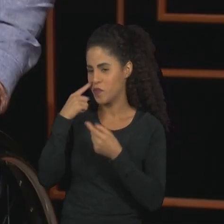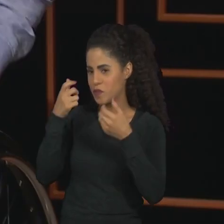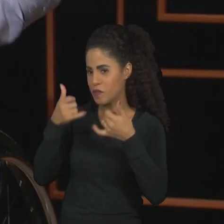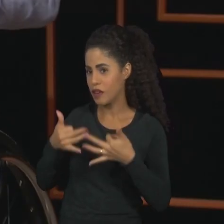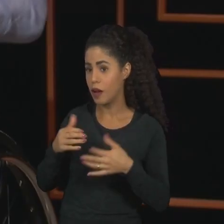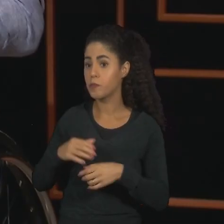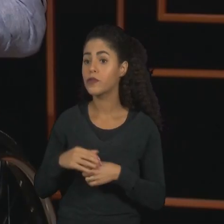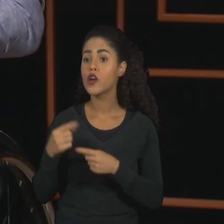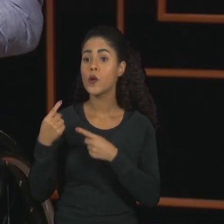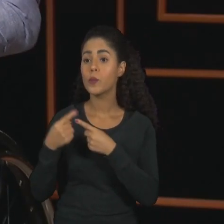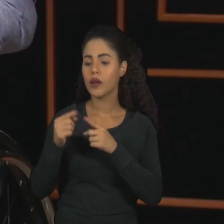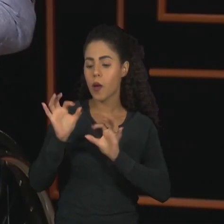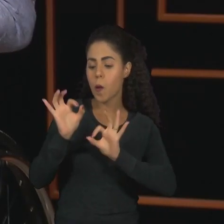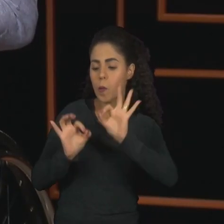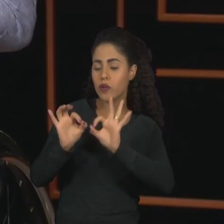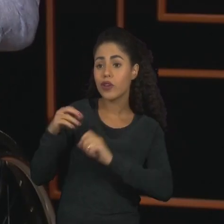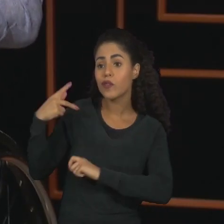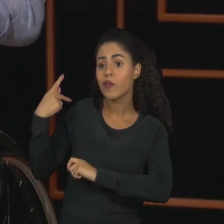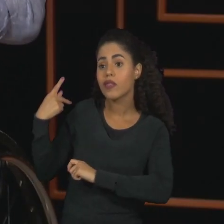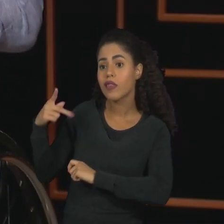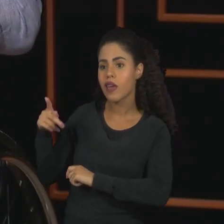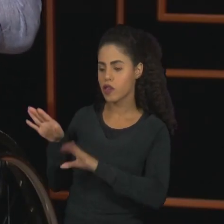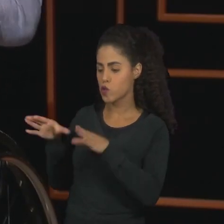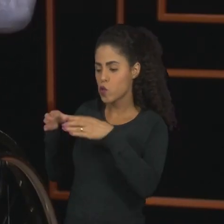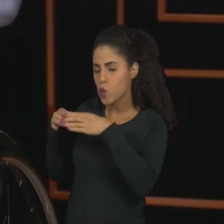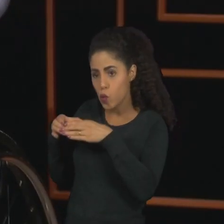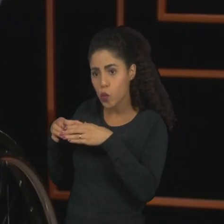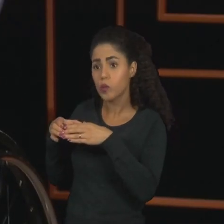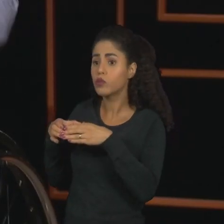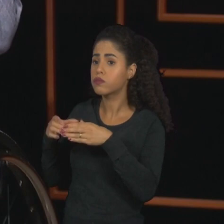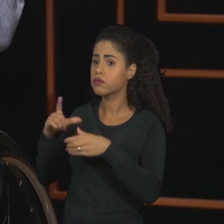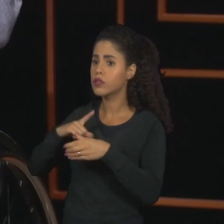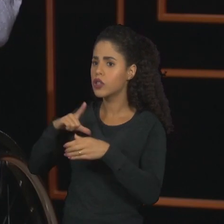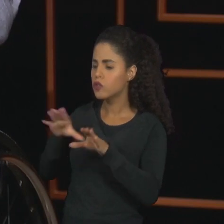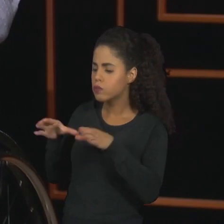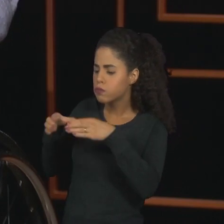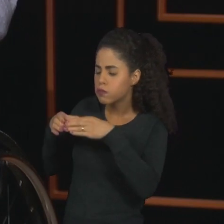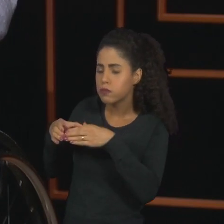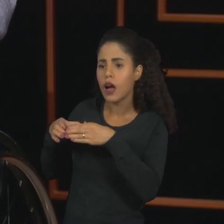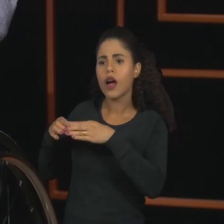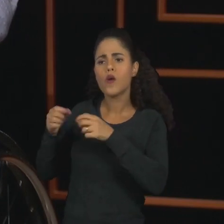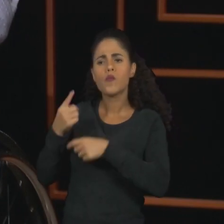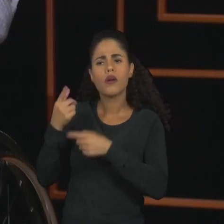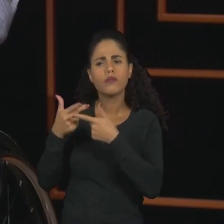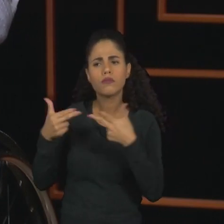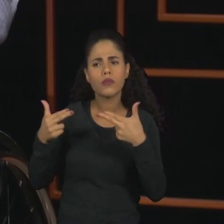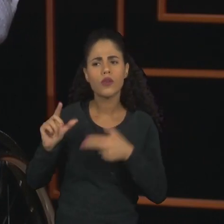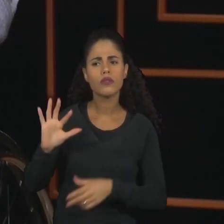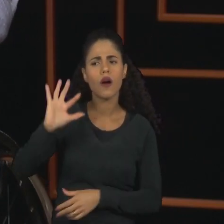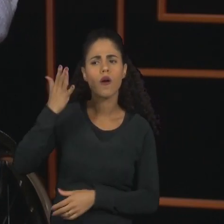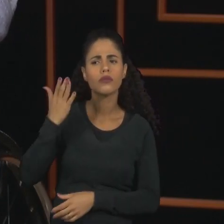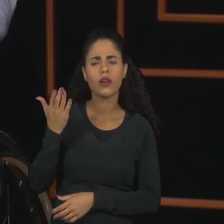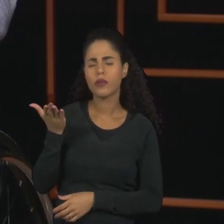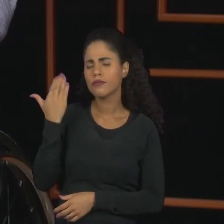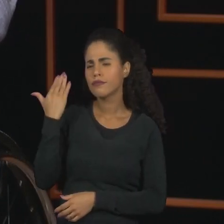primeiro que o projeto deles batia com uma coisa que